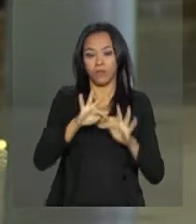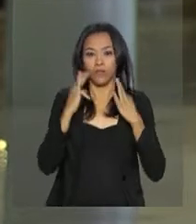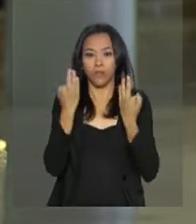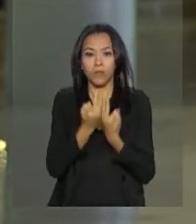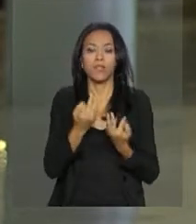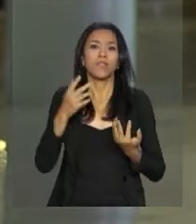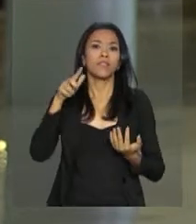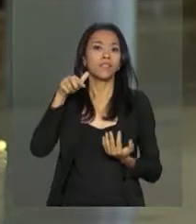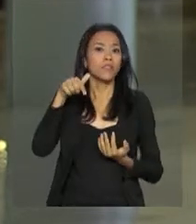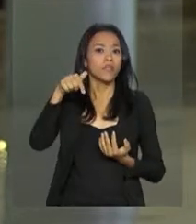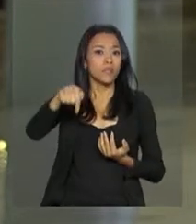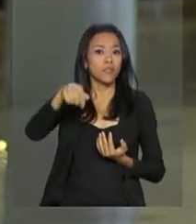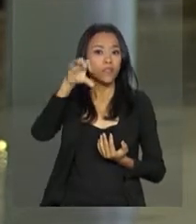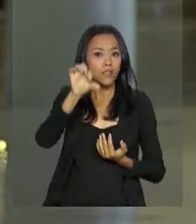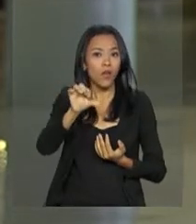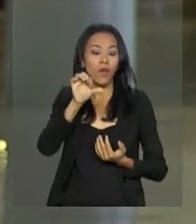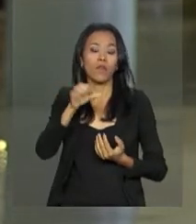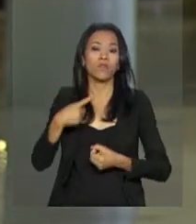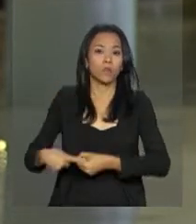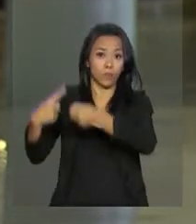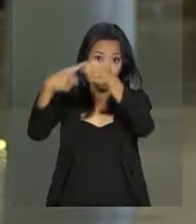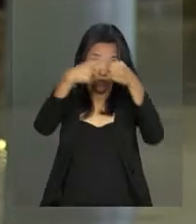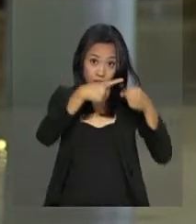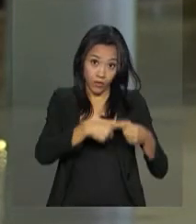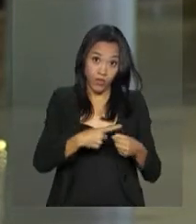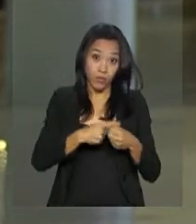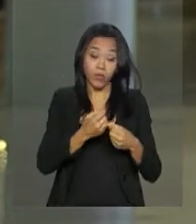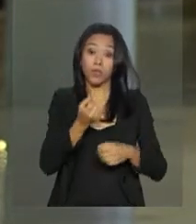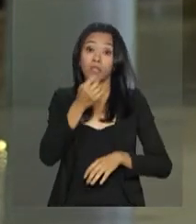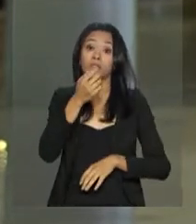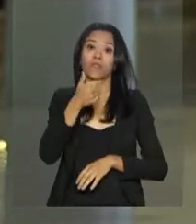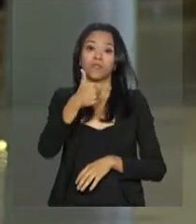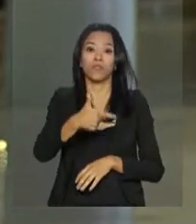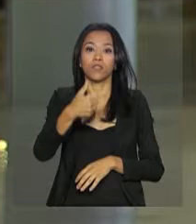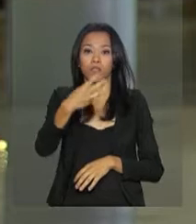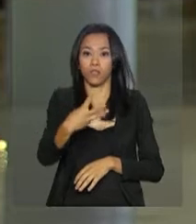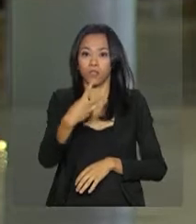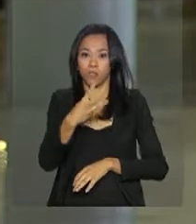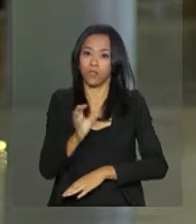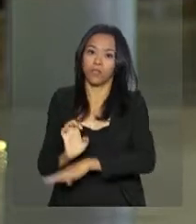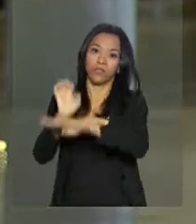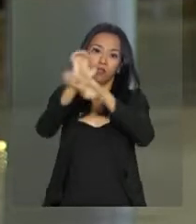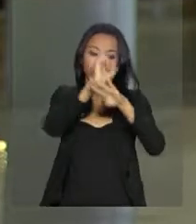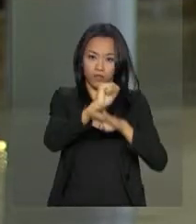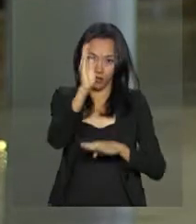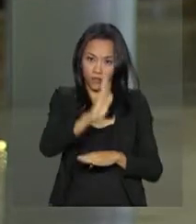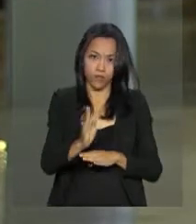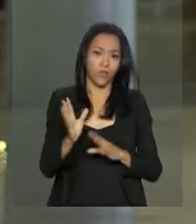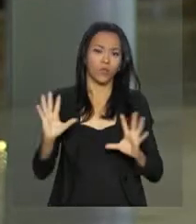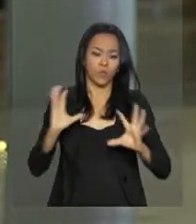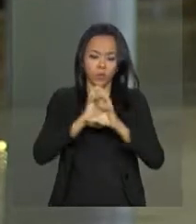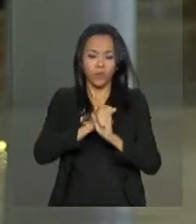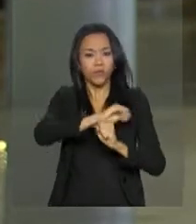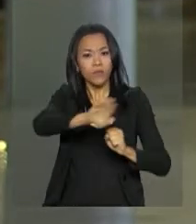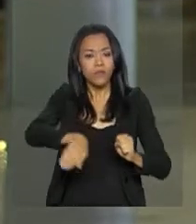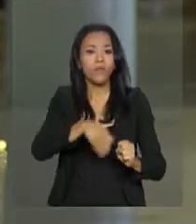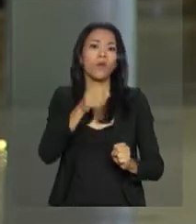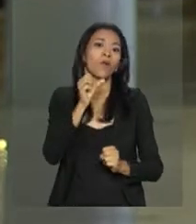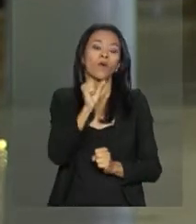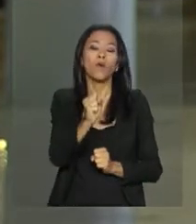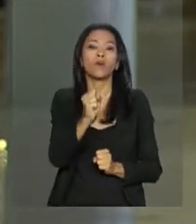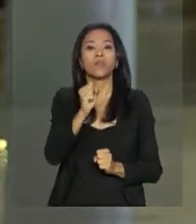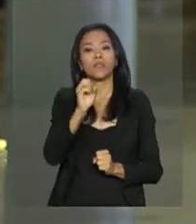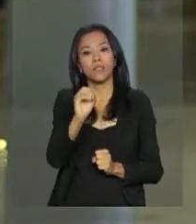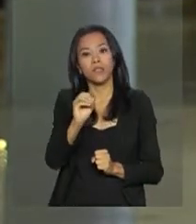localizado em 23 estados brasileiros ao todo serão investidos 80 milhões de reais com esse cartão